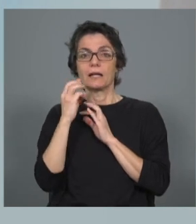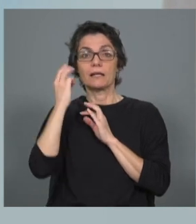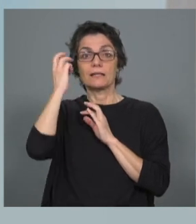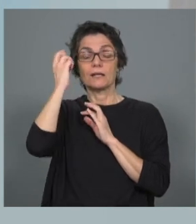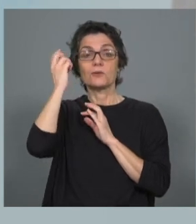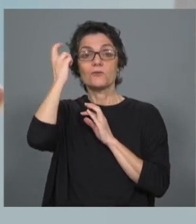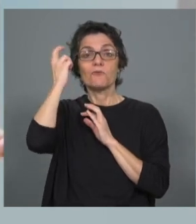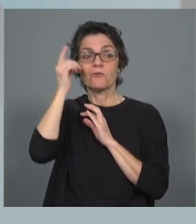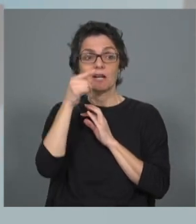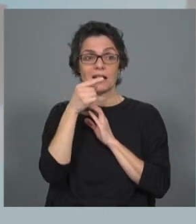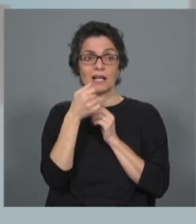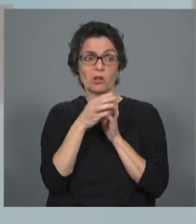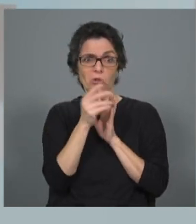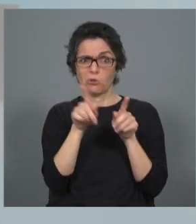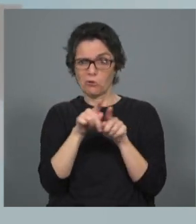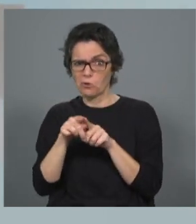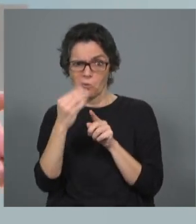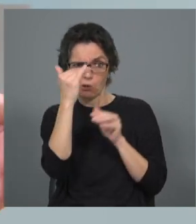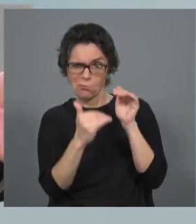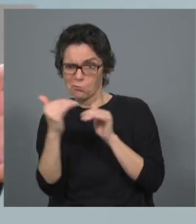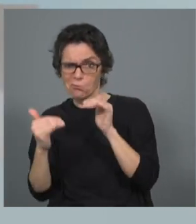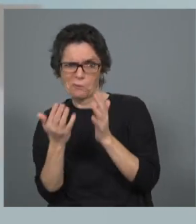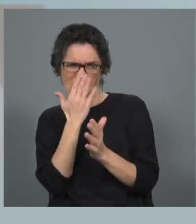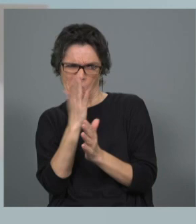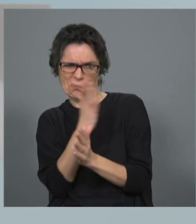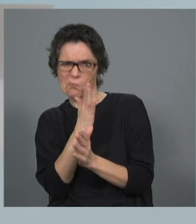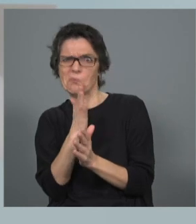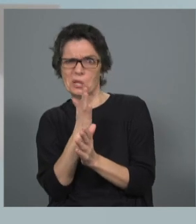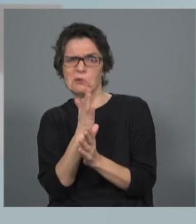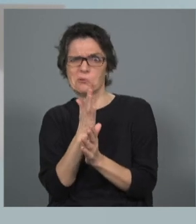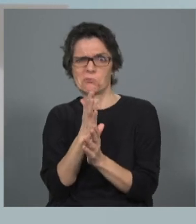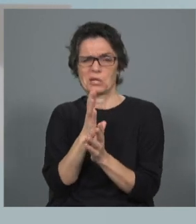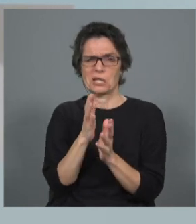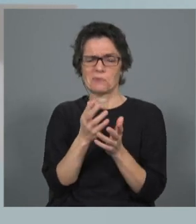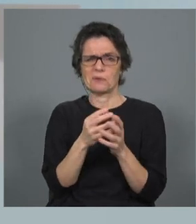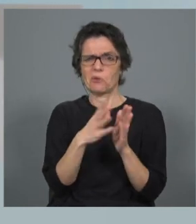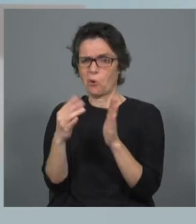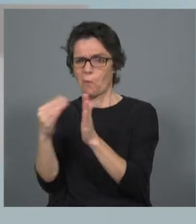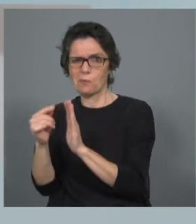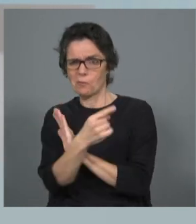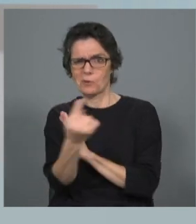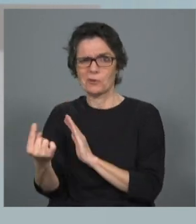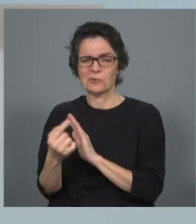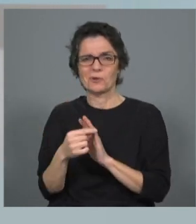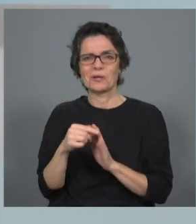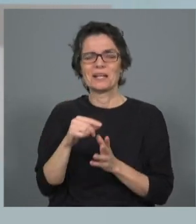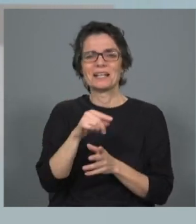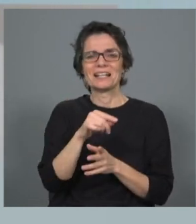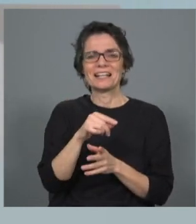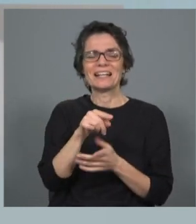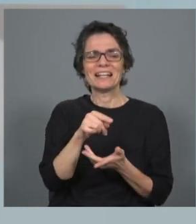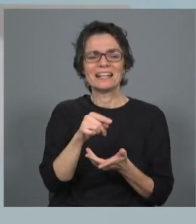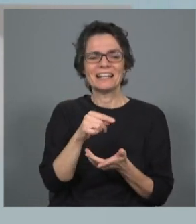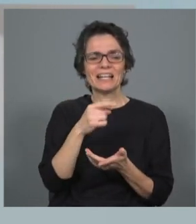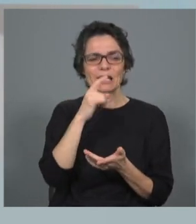60, pareciam todas iguais, umas maiores, outras mais pequenas, mas pareciam todas a mesma, quase uma repetição. E de o pastor que ali estava,